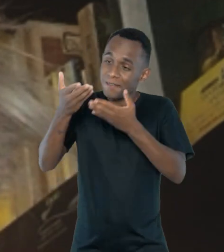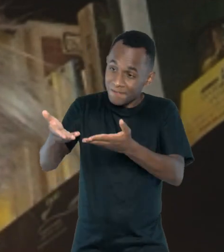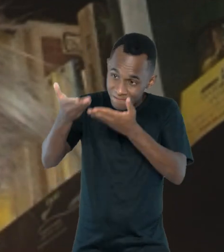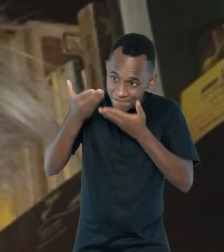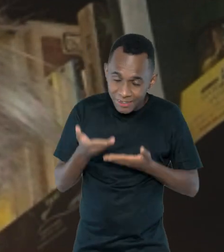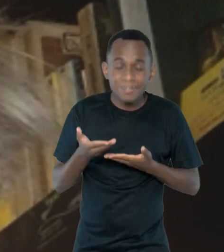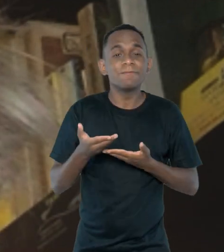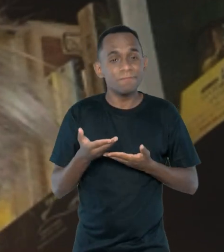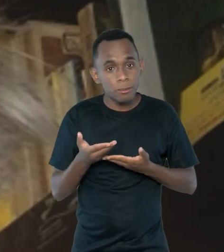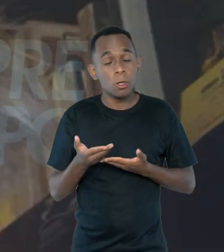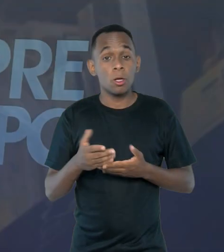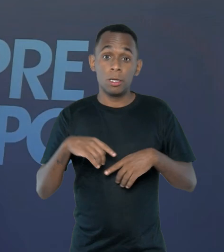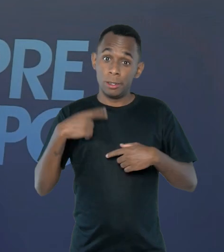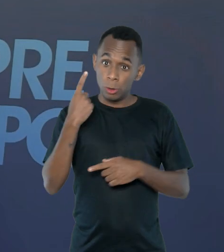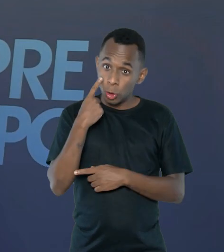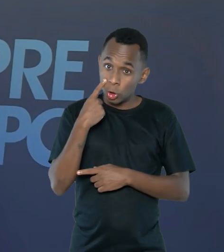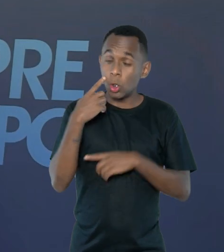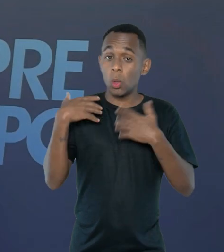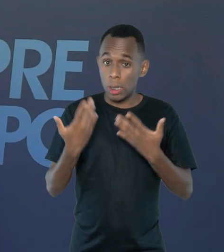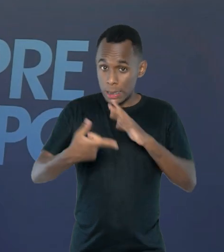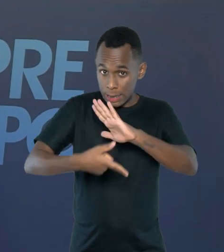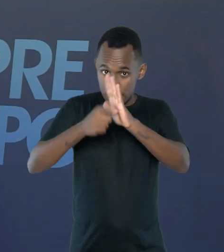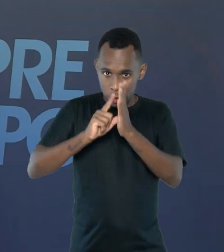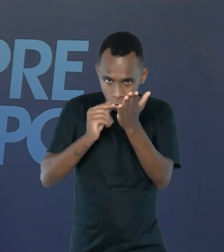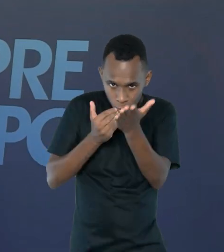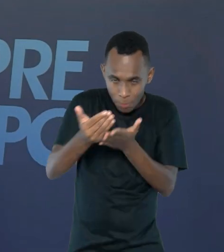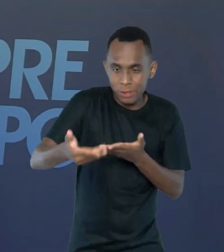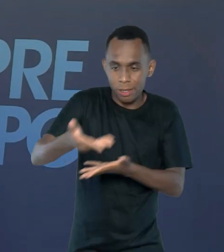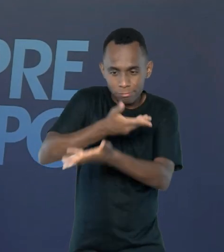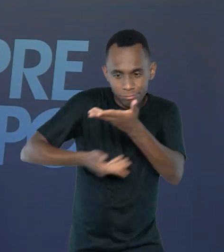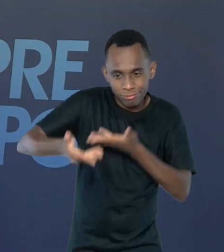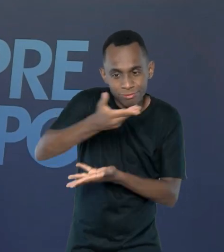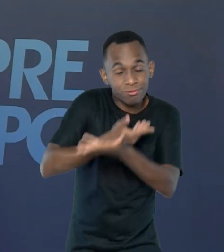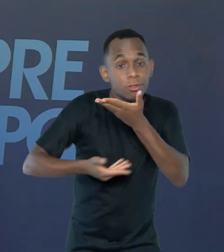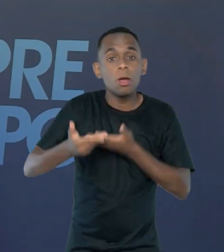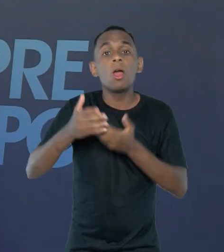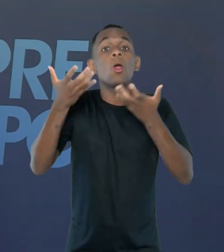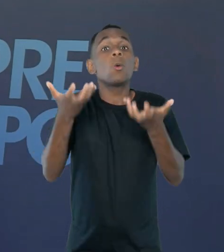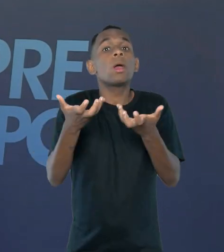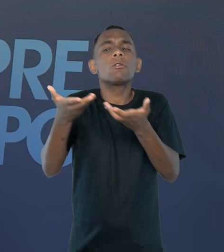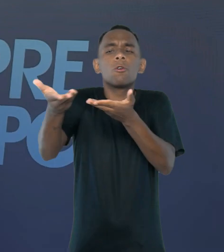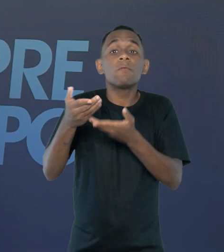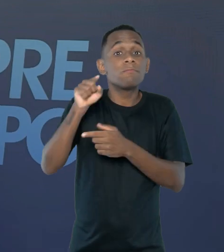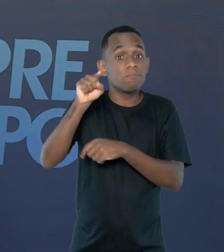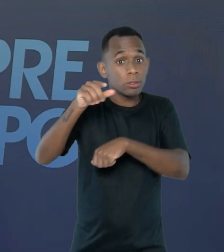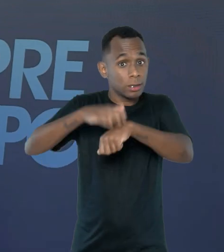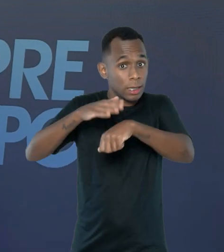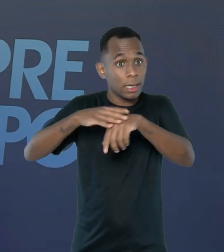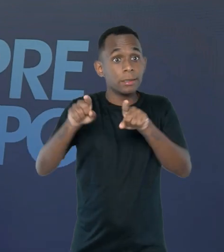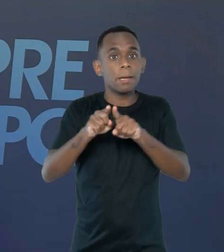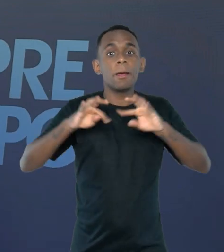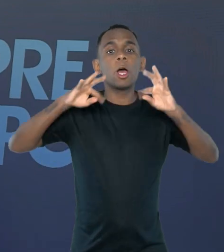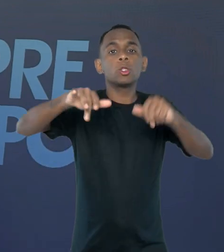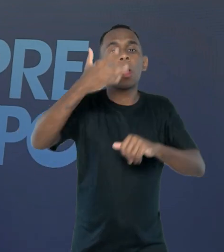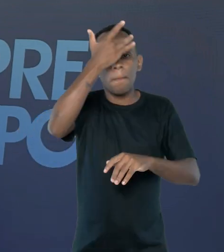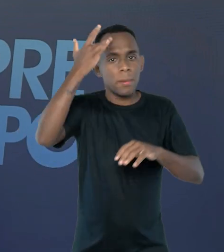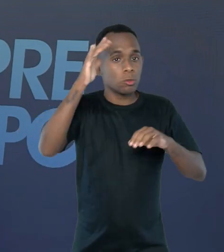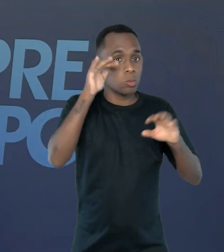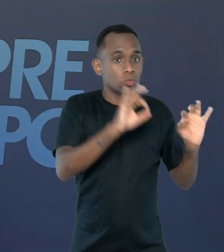Bem-vinda, Graça. Olha, antes da gente começar a nossa conversa, eu quero te convidar, e a quem está nos